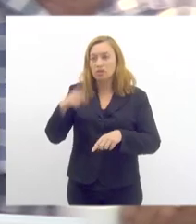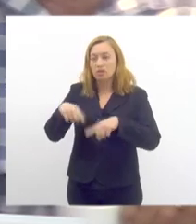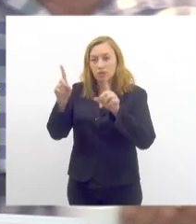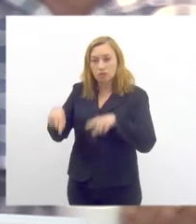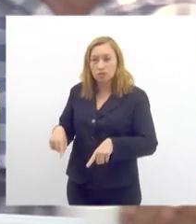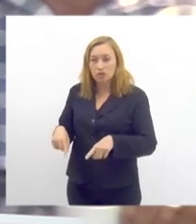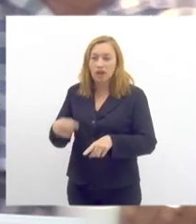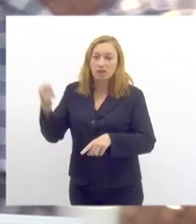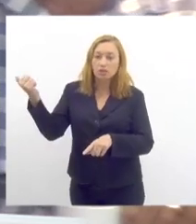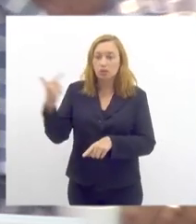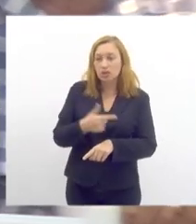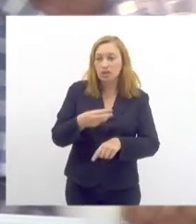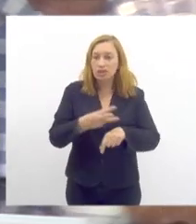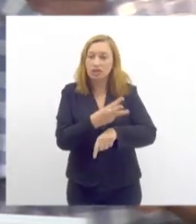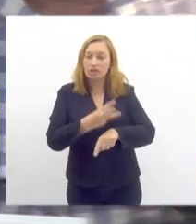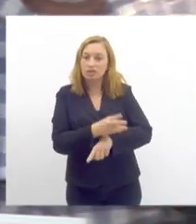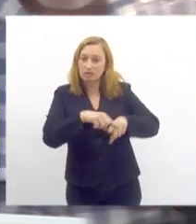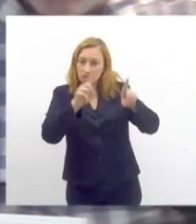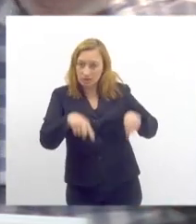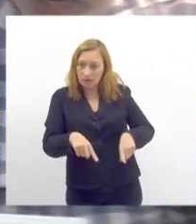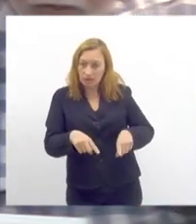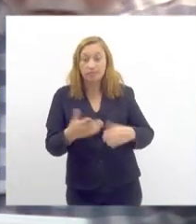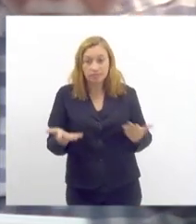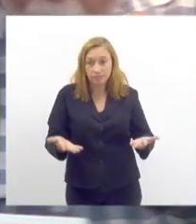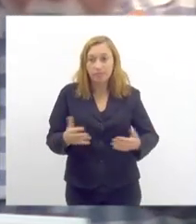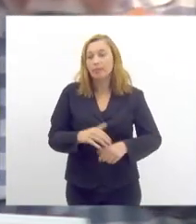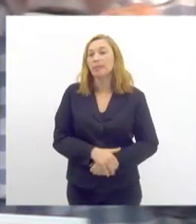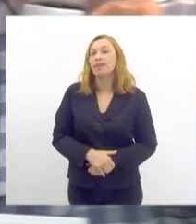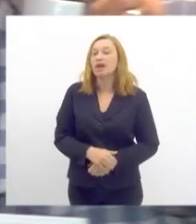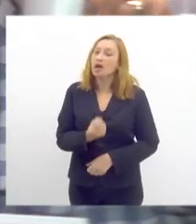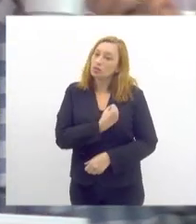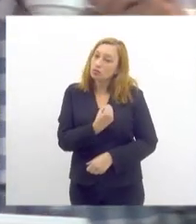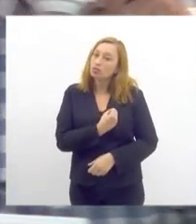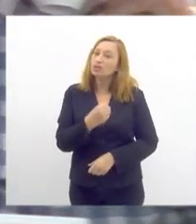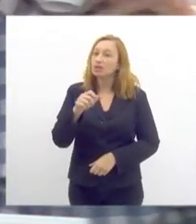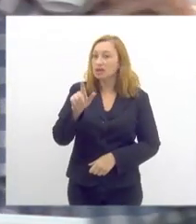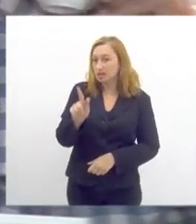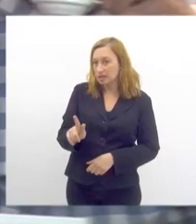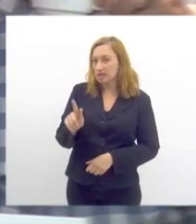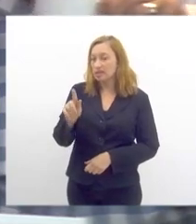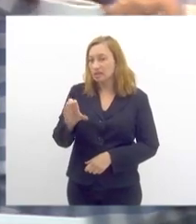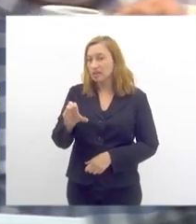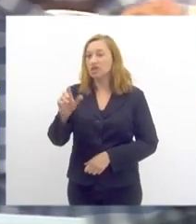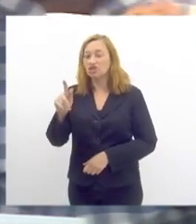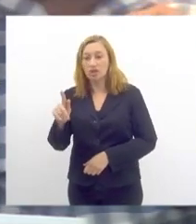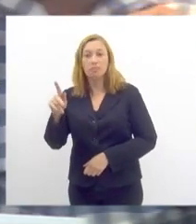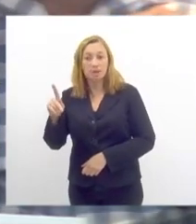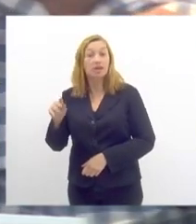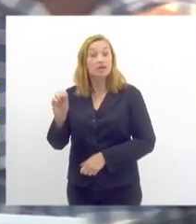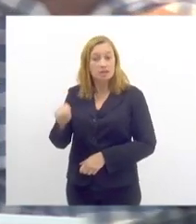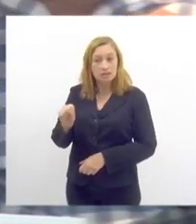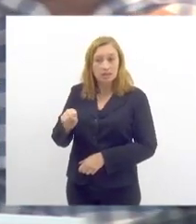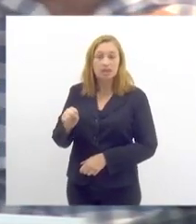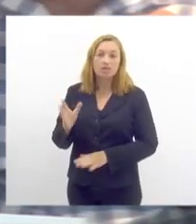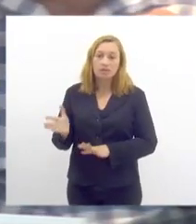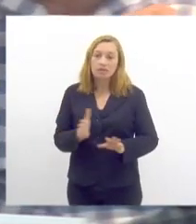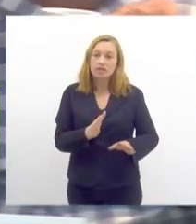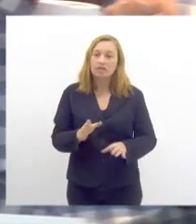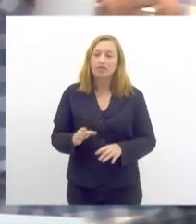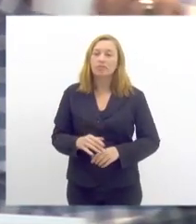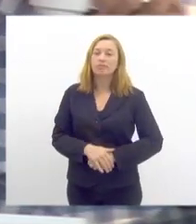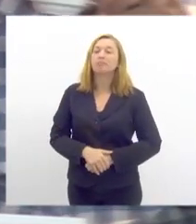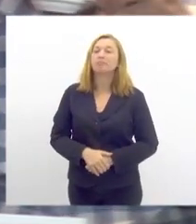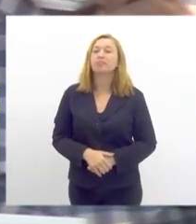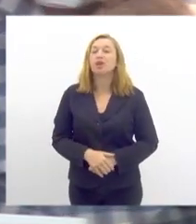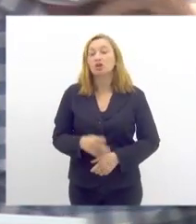DETRAN tem 90% dos efetivos. Esses são os números da CGP. Sim. Não, entre efetivos e